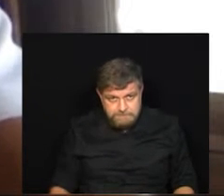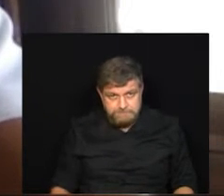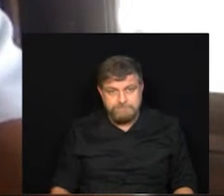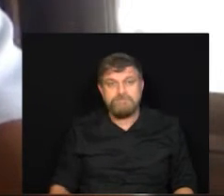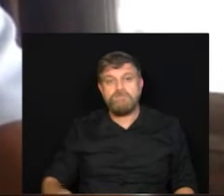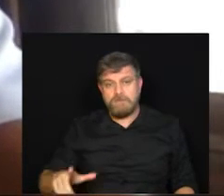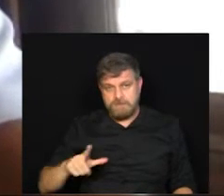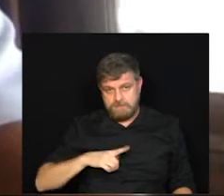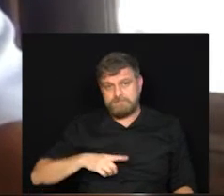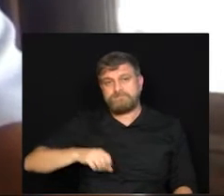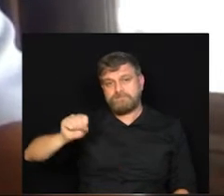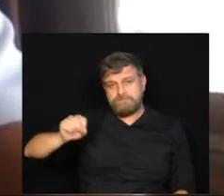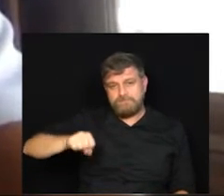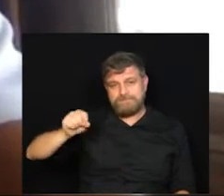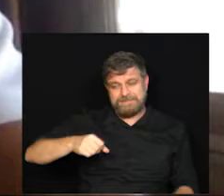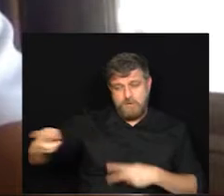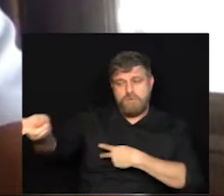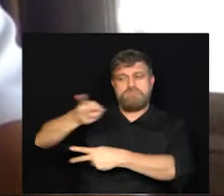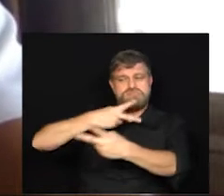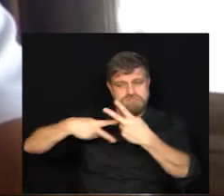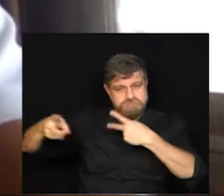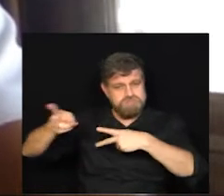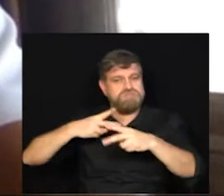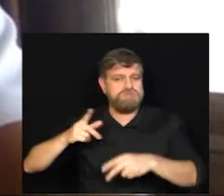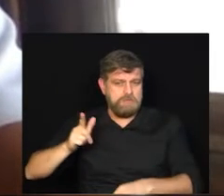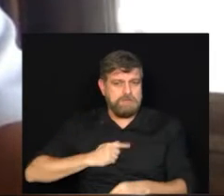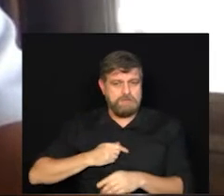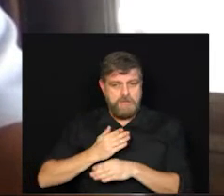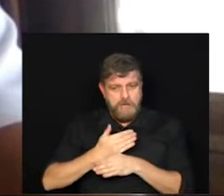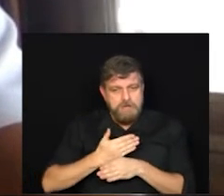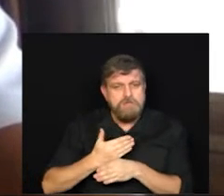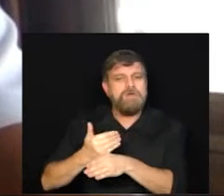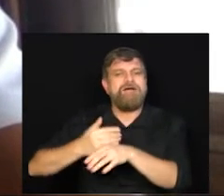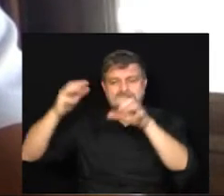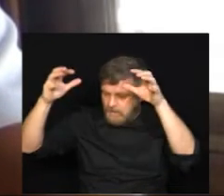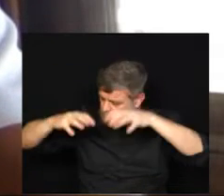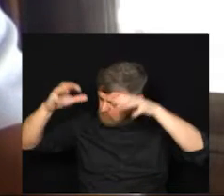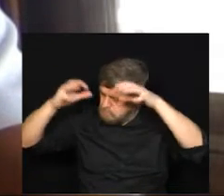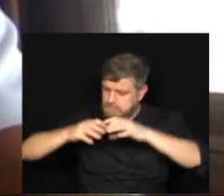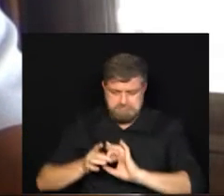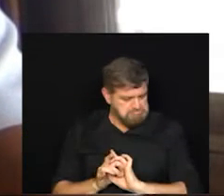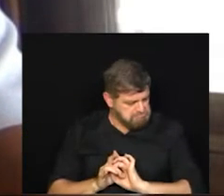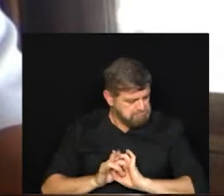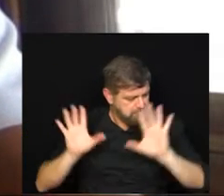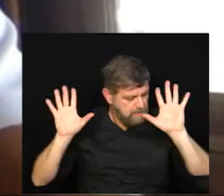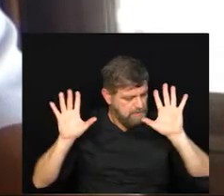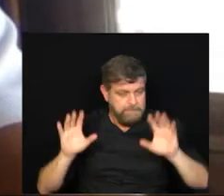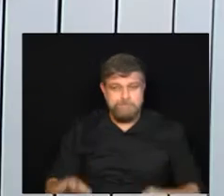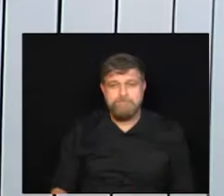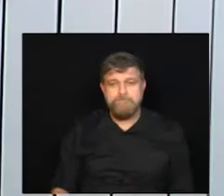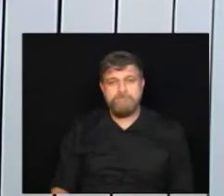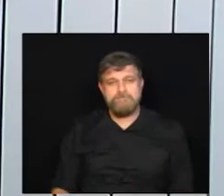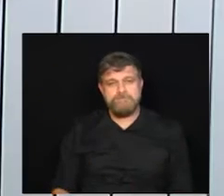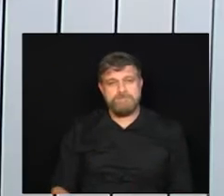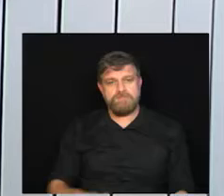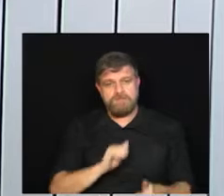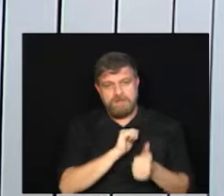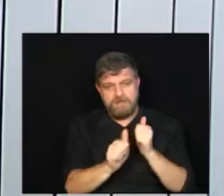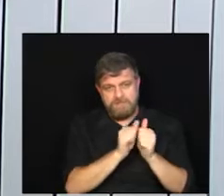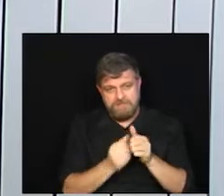Tem competição. Se tiver vento, vai com chuva mesmo. O esporte ele foi